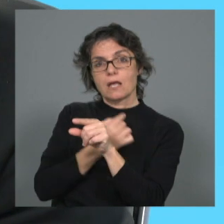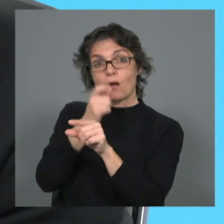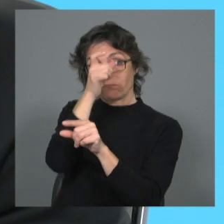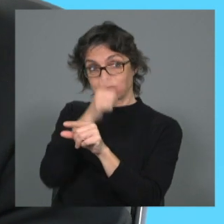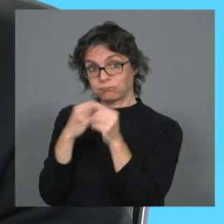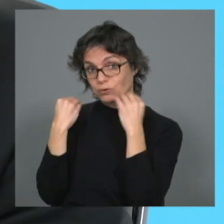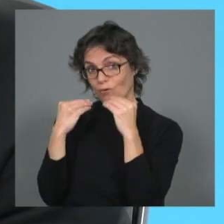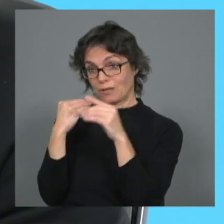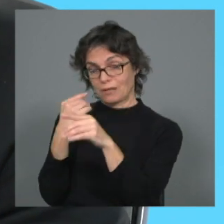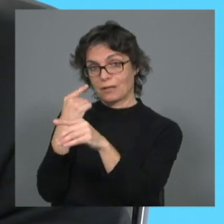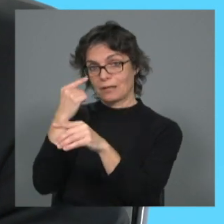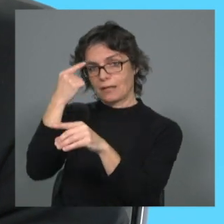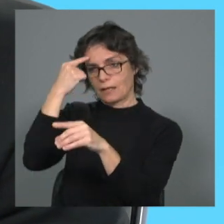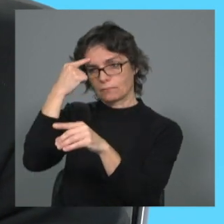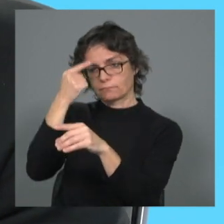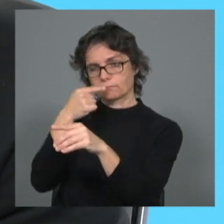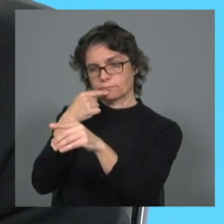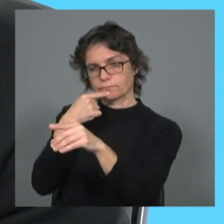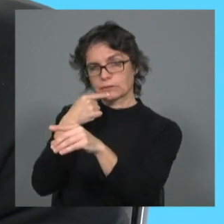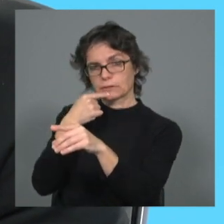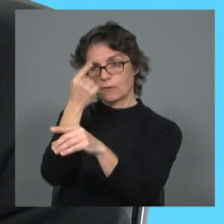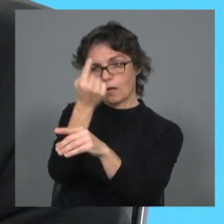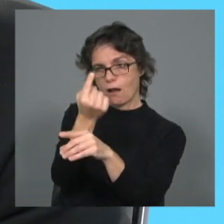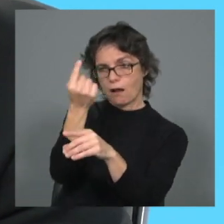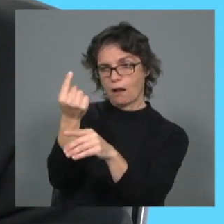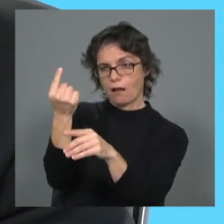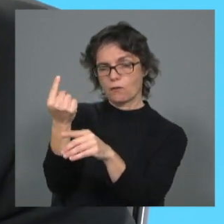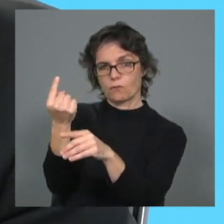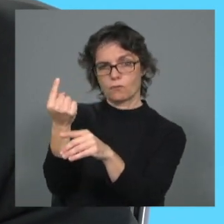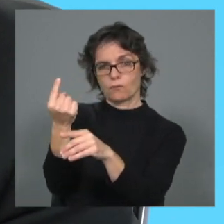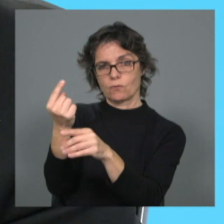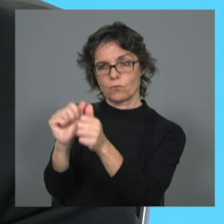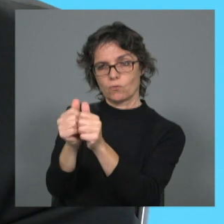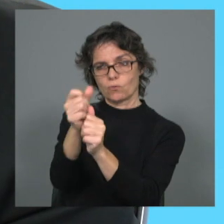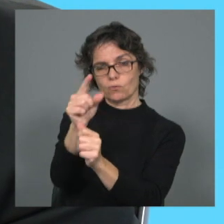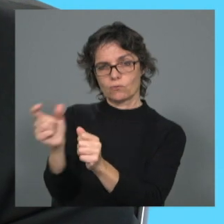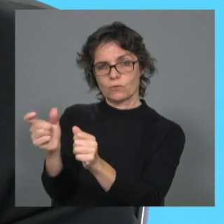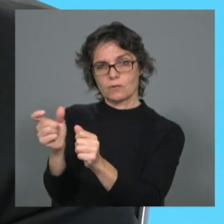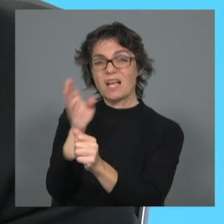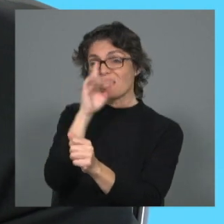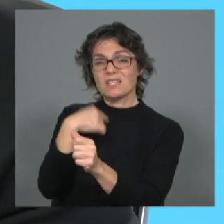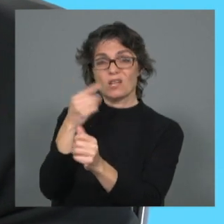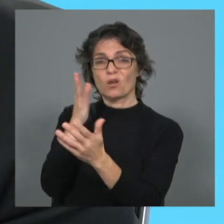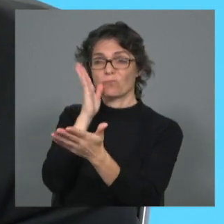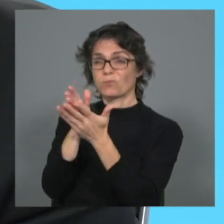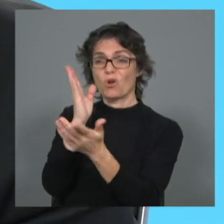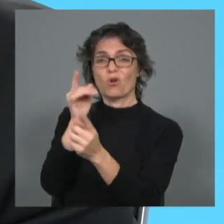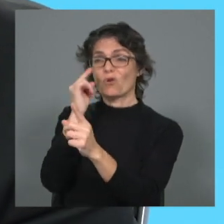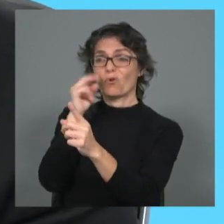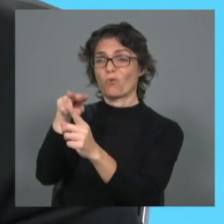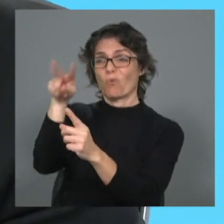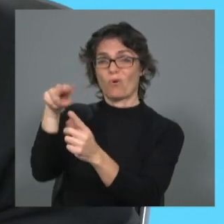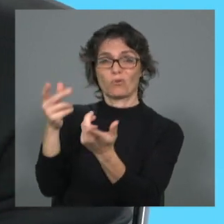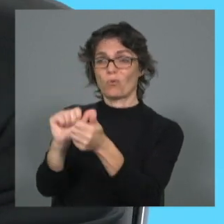e captar a dimensão humana daquele atleta. Não é? Quando só se olha somente para o atleta, perde-se toda a dimensão